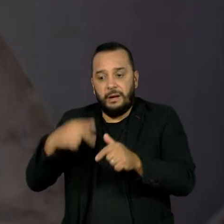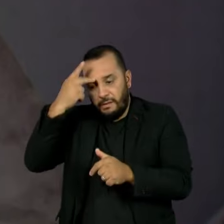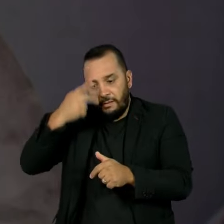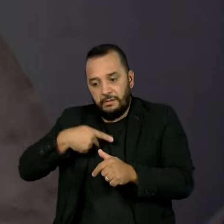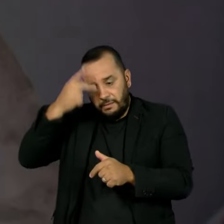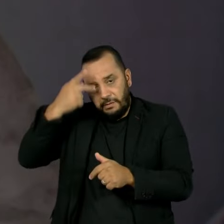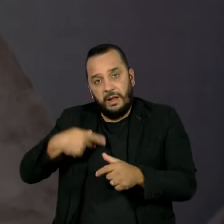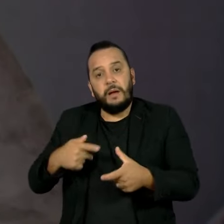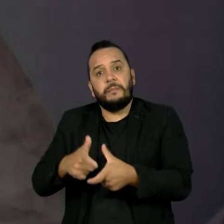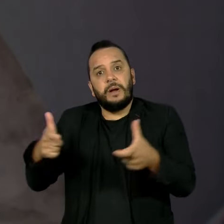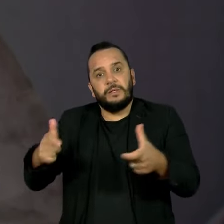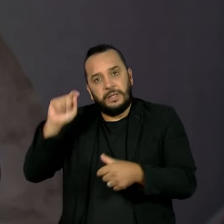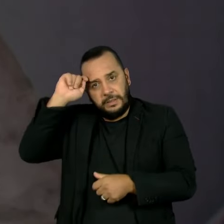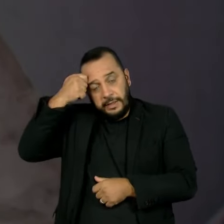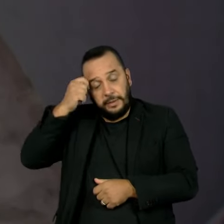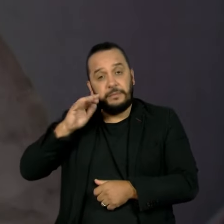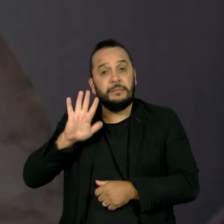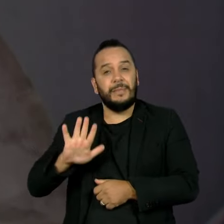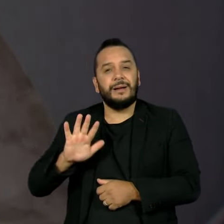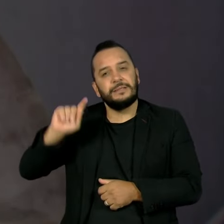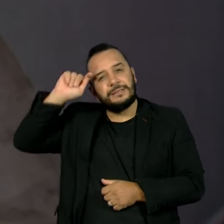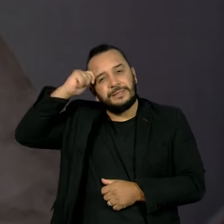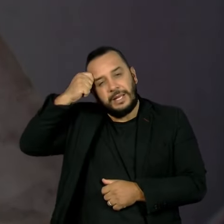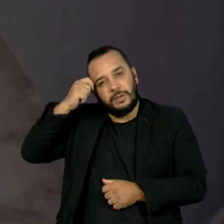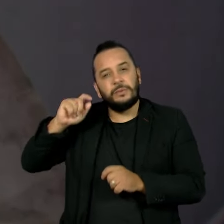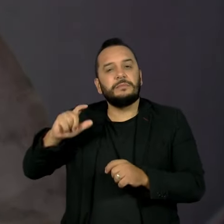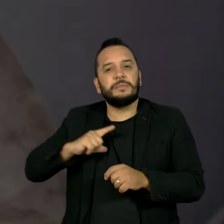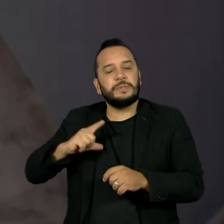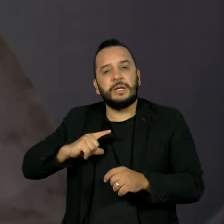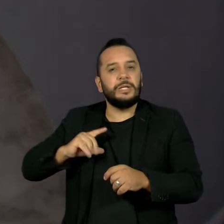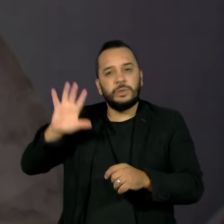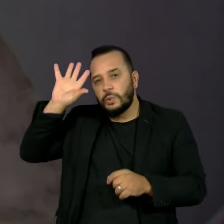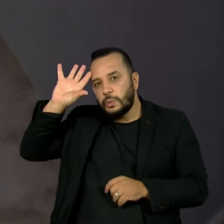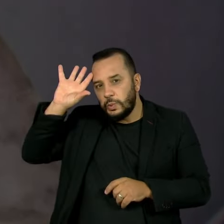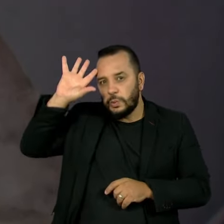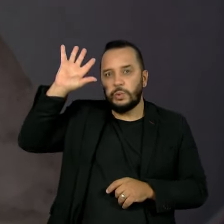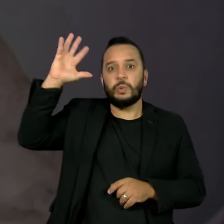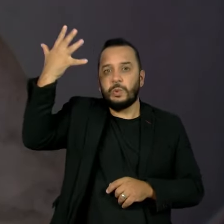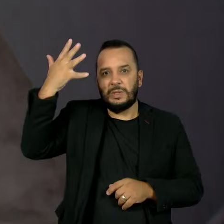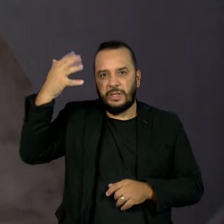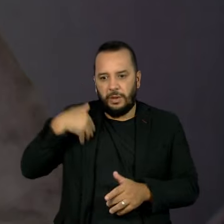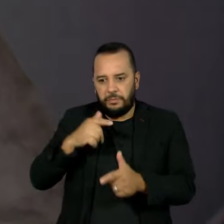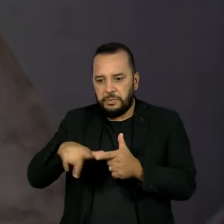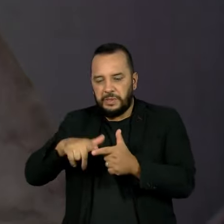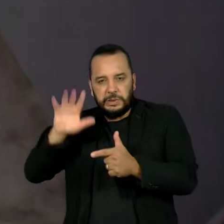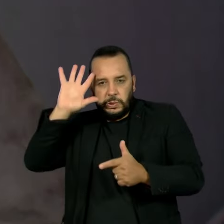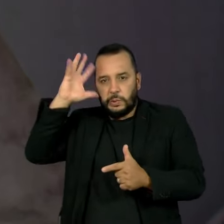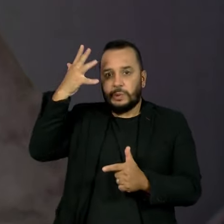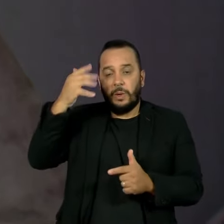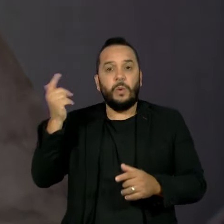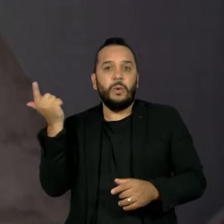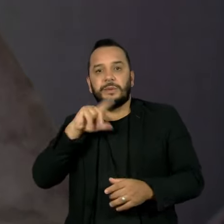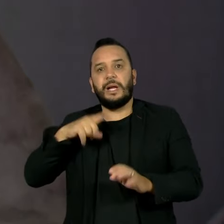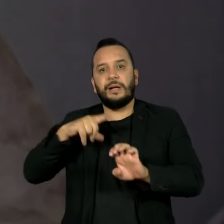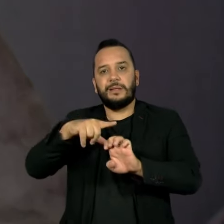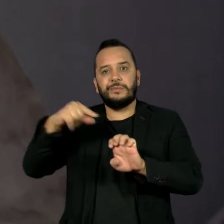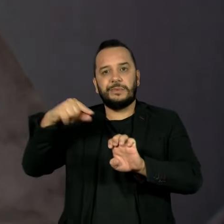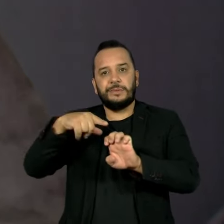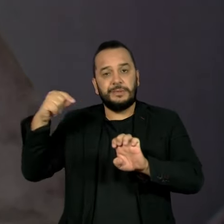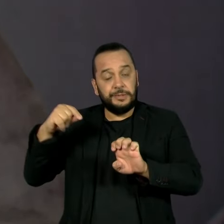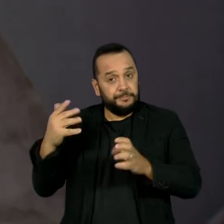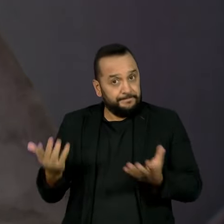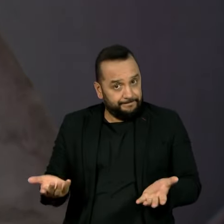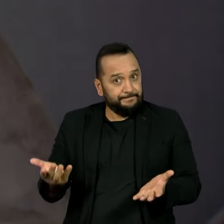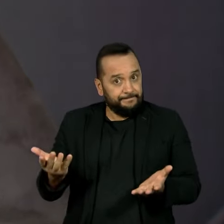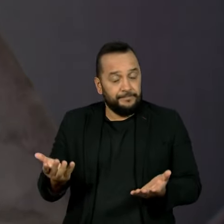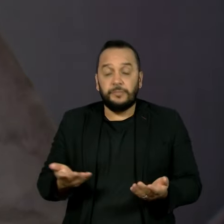as pessoas negras têm achado soluções diante da crise e uma das alternativas é o empreendedorismo. A resposta